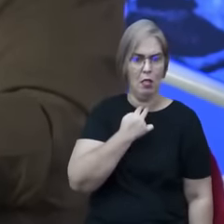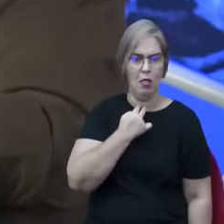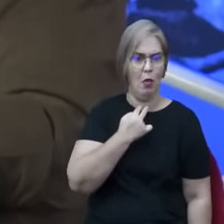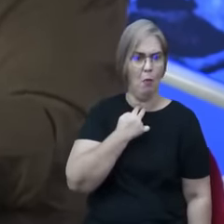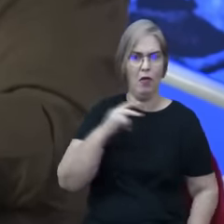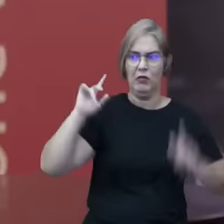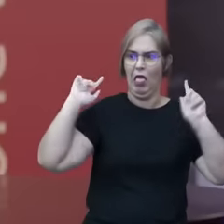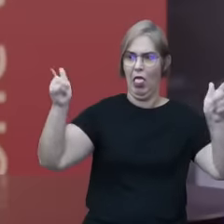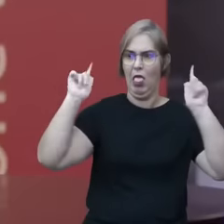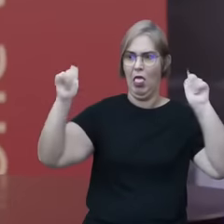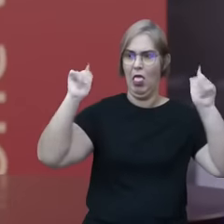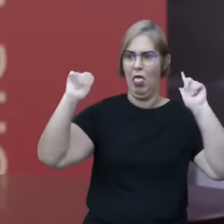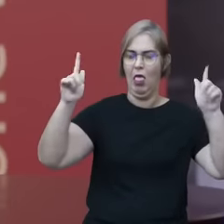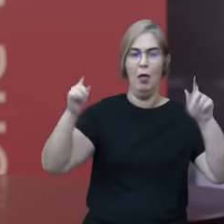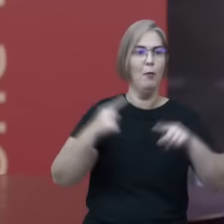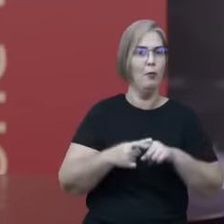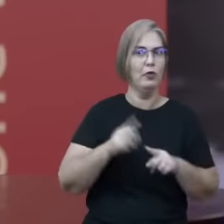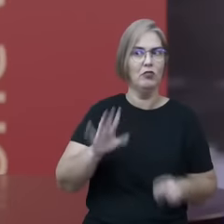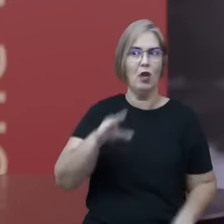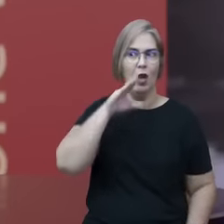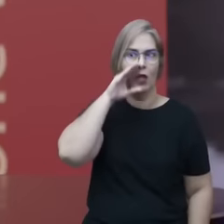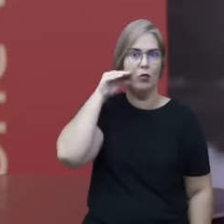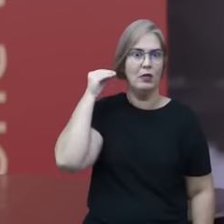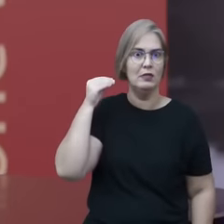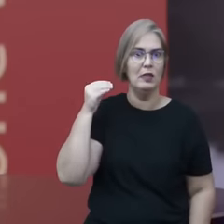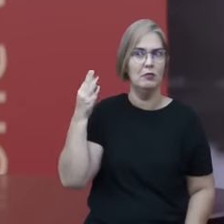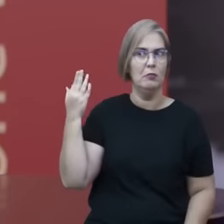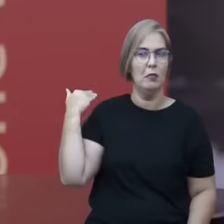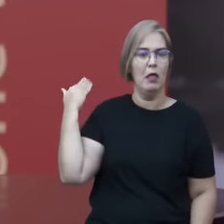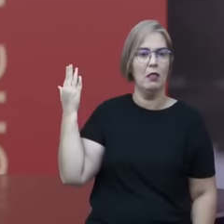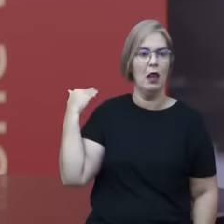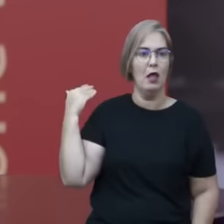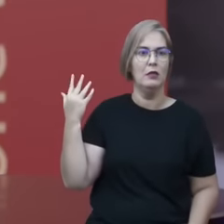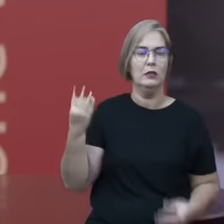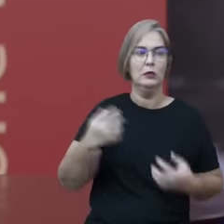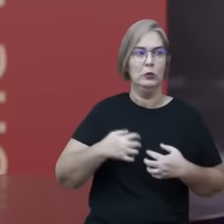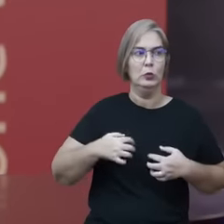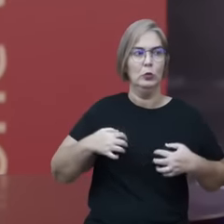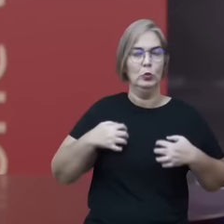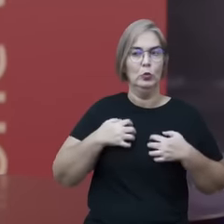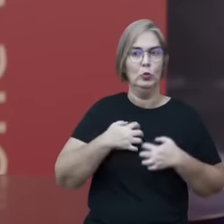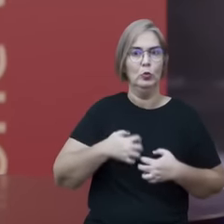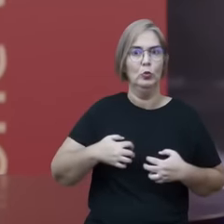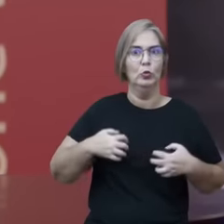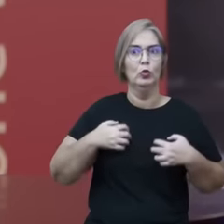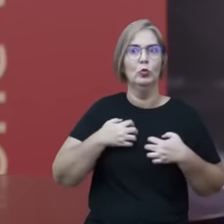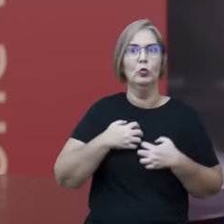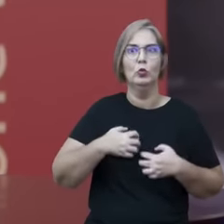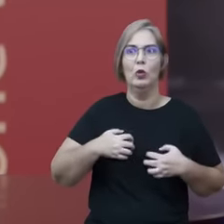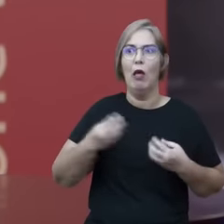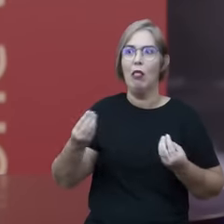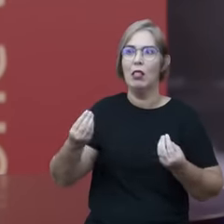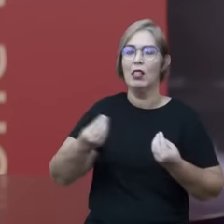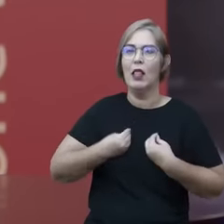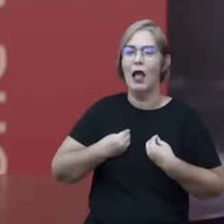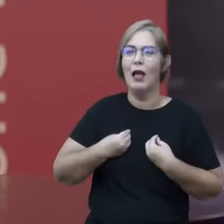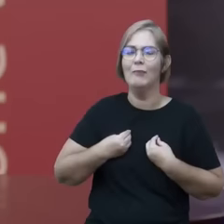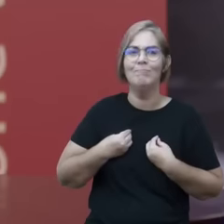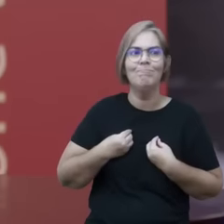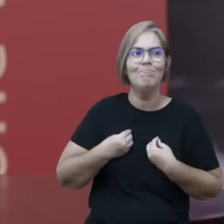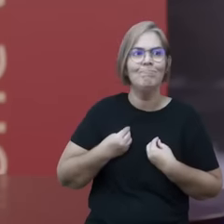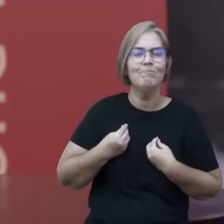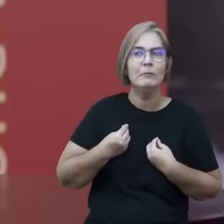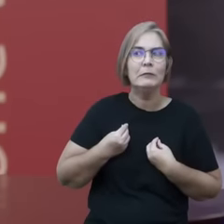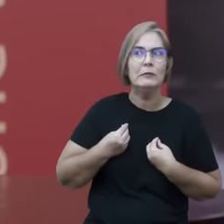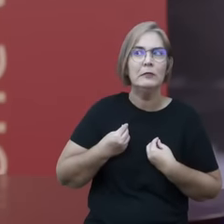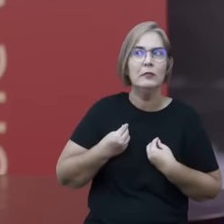Porque justamente nós fazemos essa experiência da finitude, mas a experiência também do da irredutibilidade do mundo e do